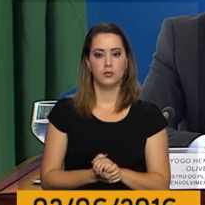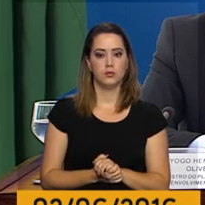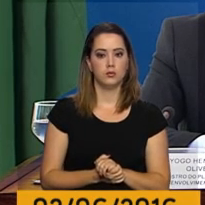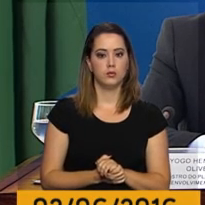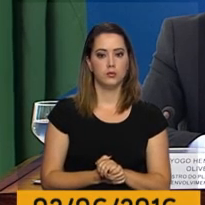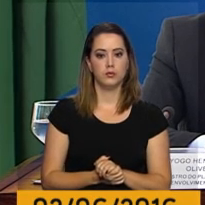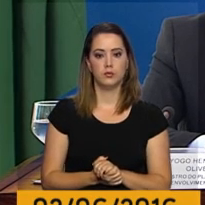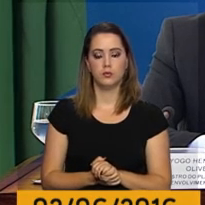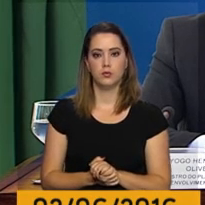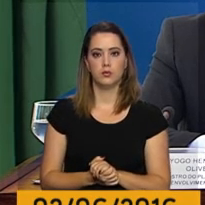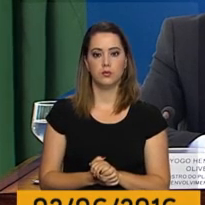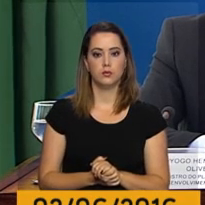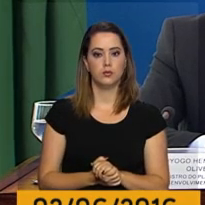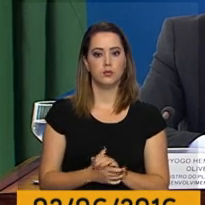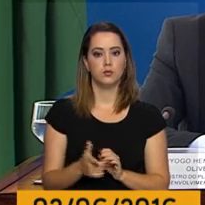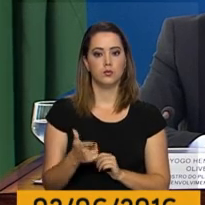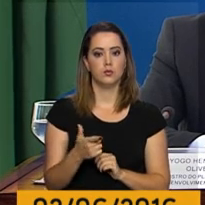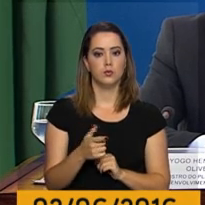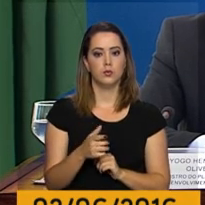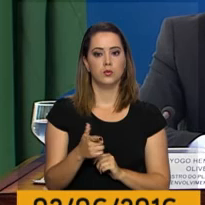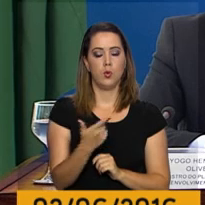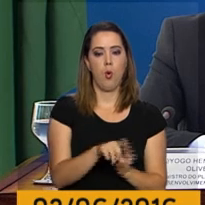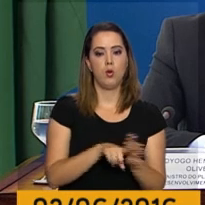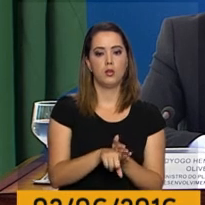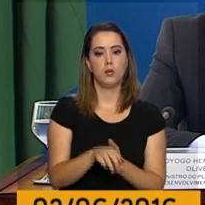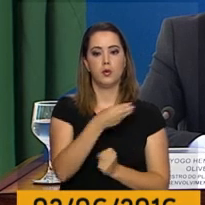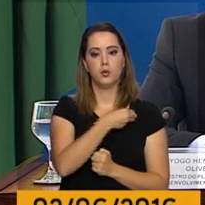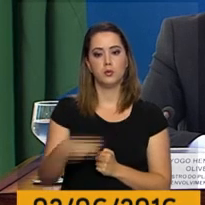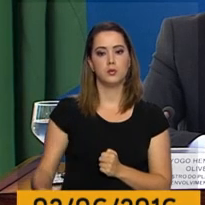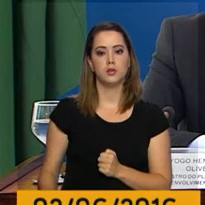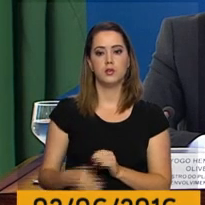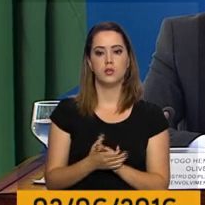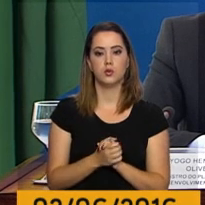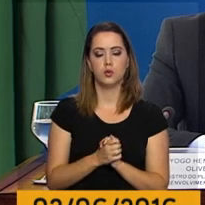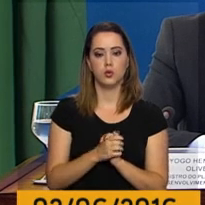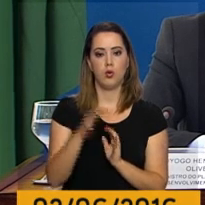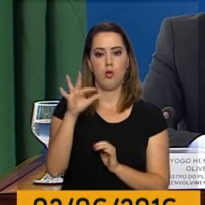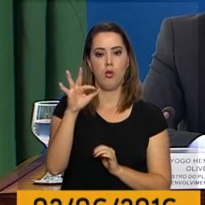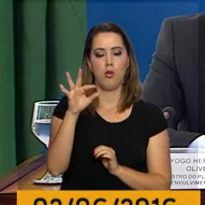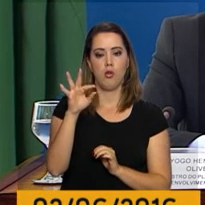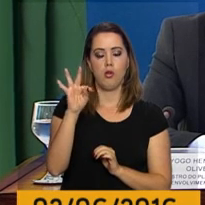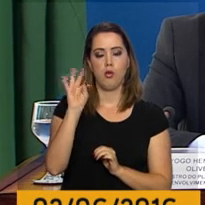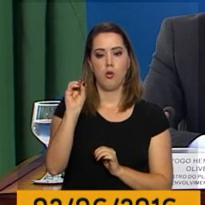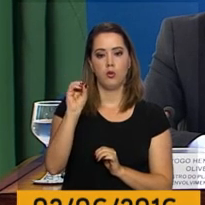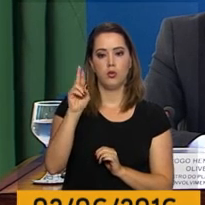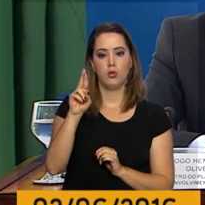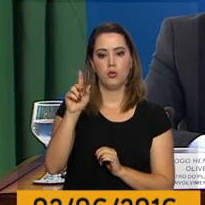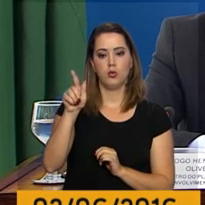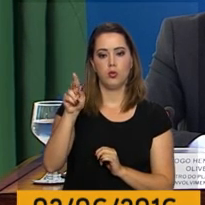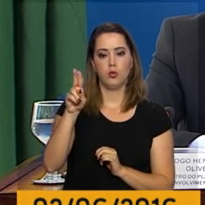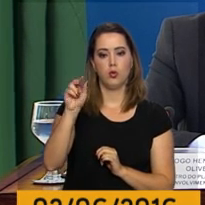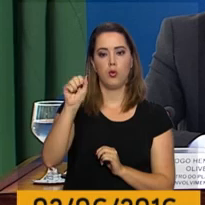Sim. Pergunta para o ministro Torquato. Você pode repetir, por favor, Galton?